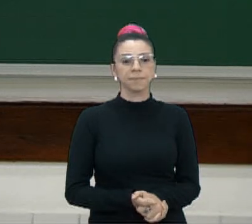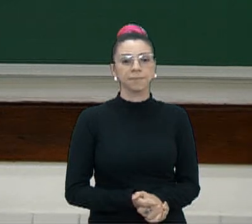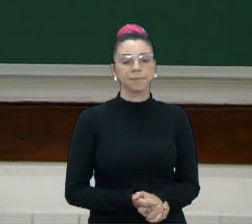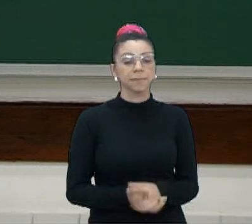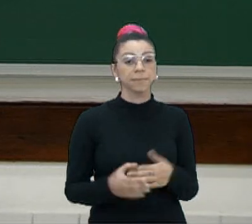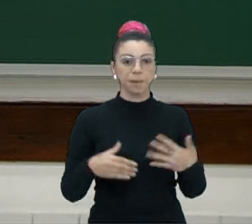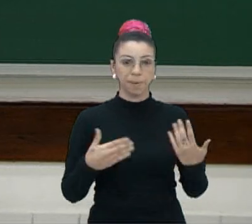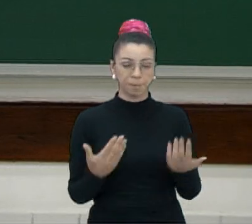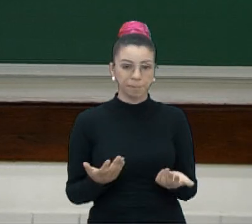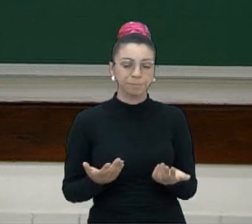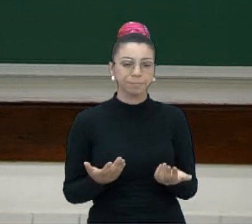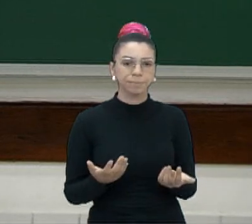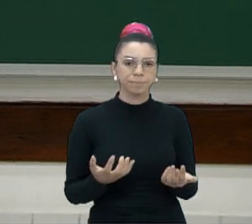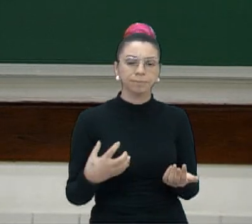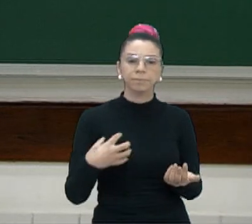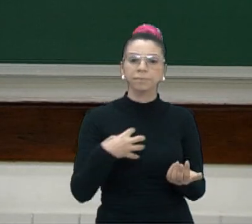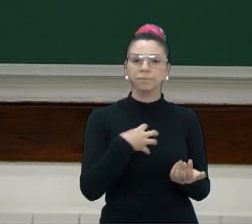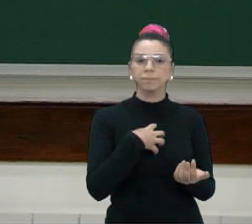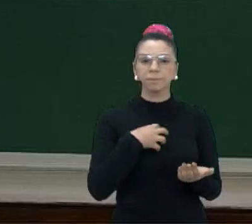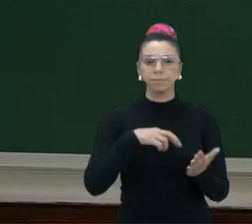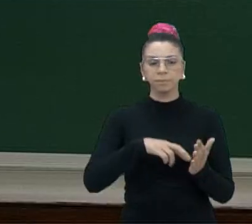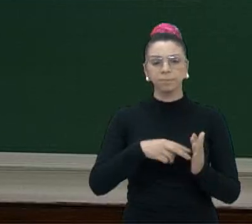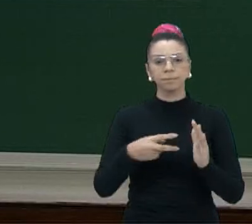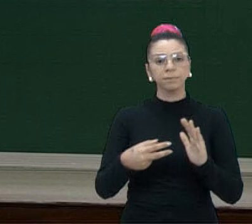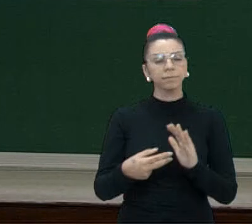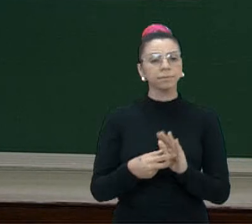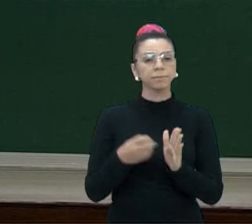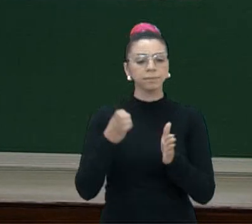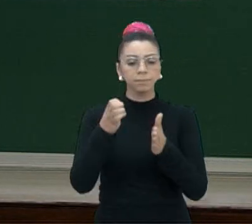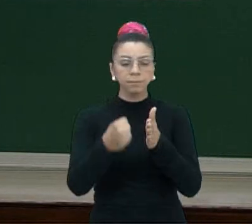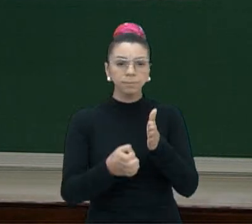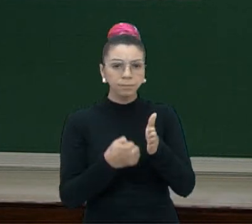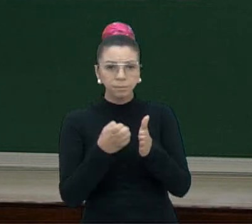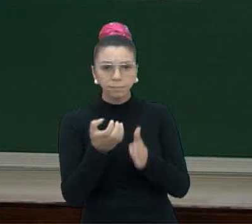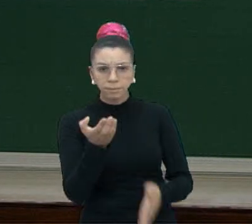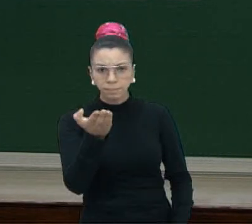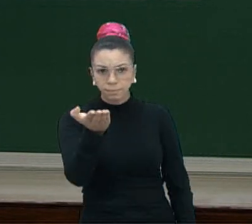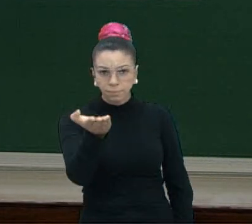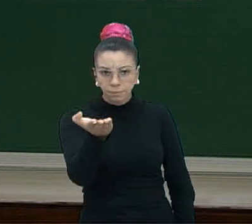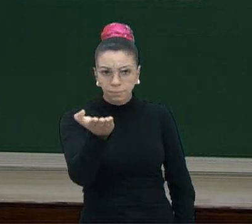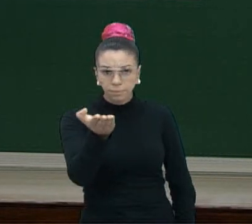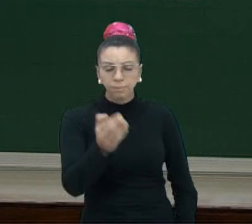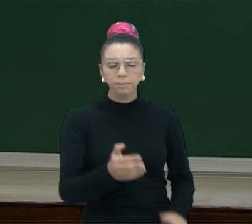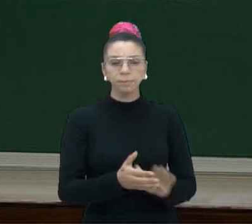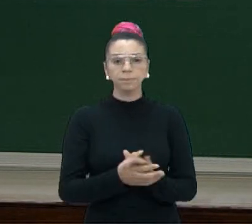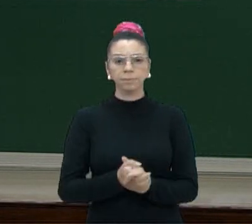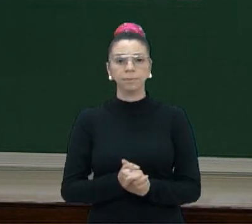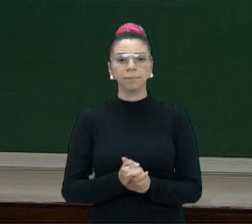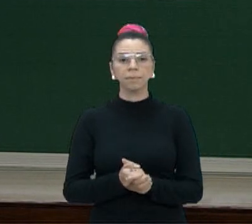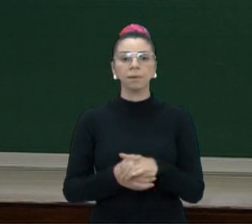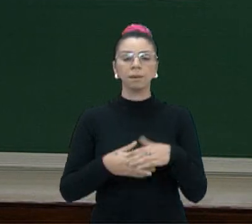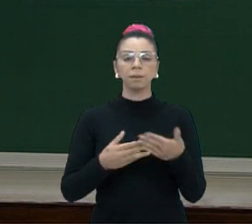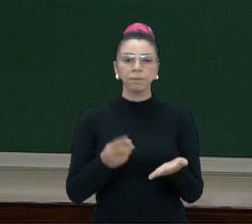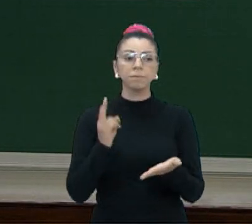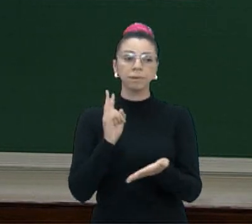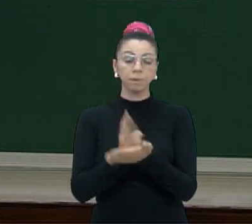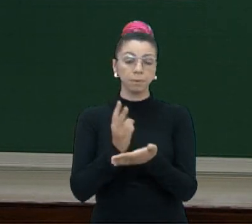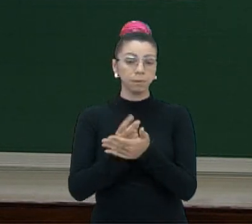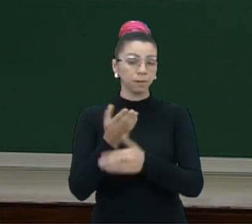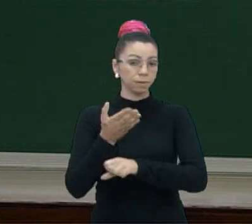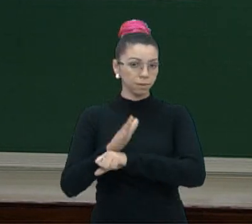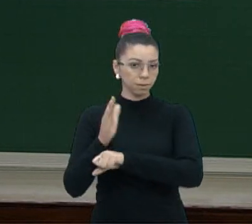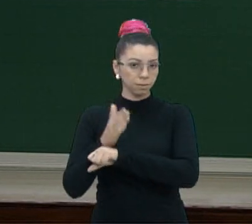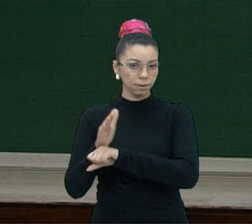Então, será que sentido esse trem trouxe para você? Mas a gente vai continuar ainda com esse exercício.